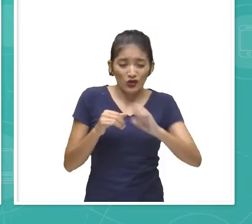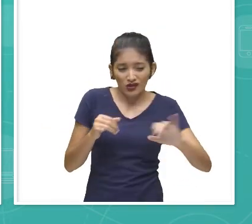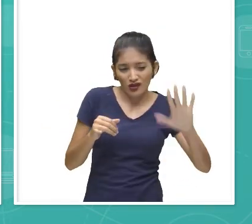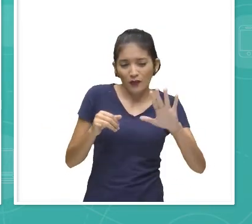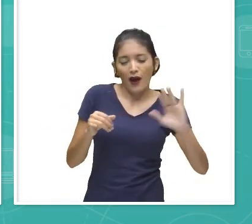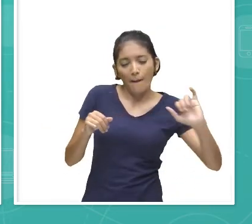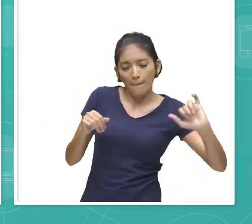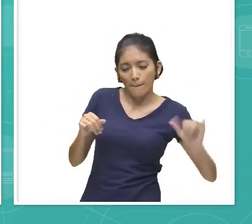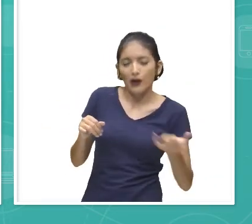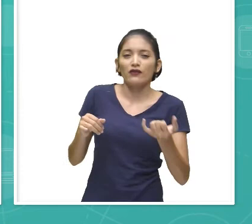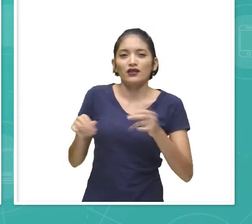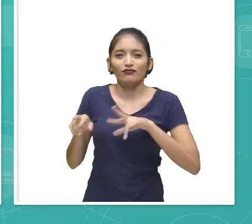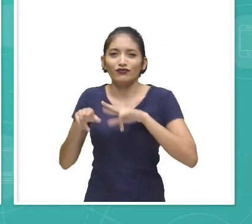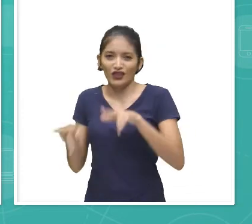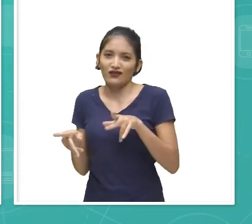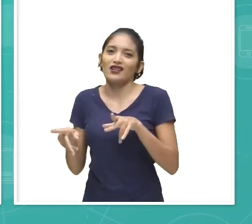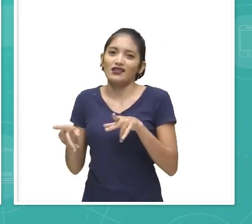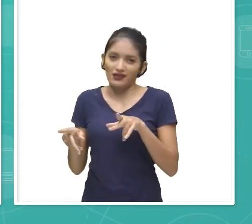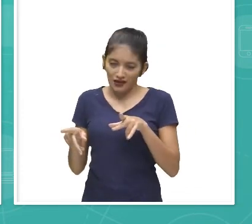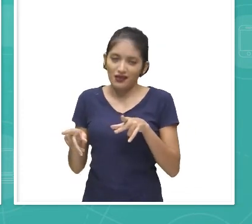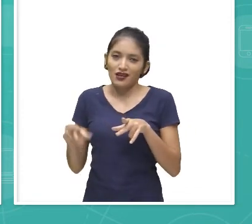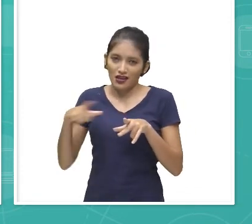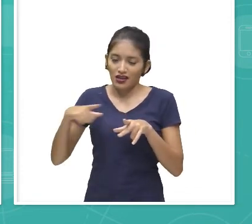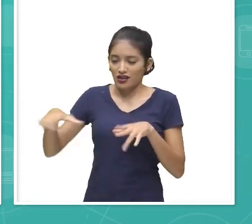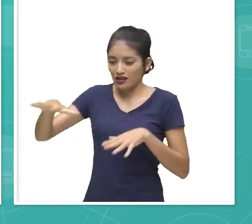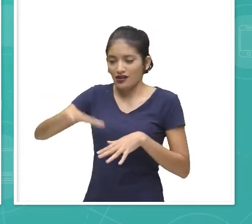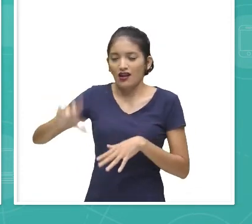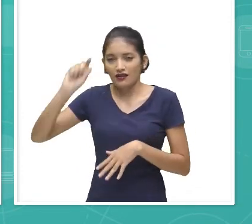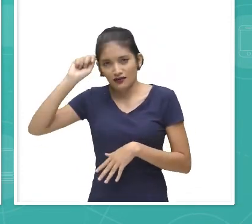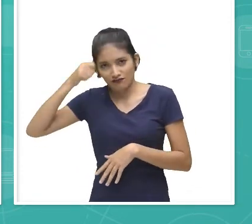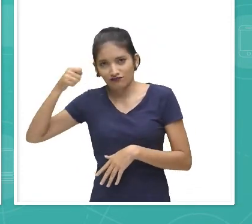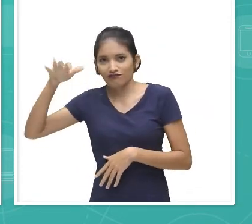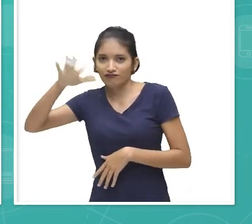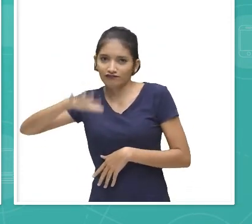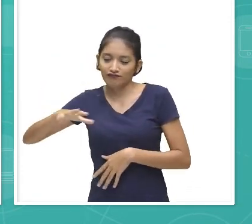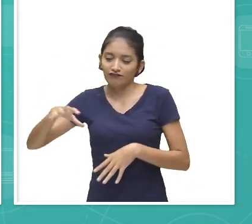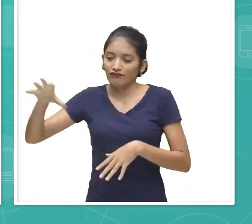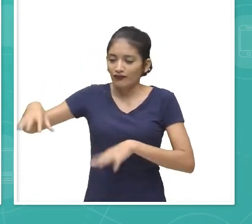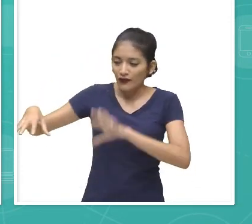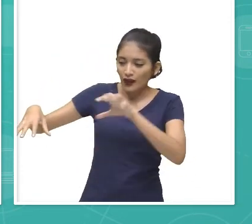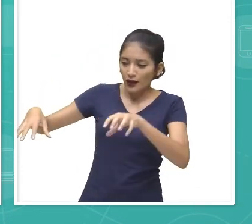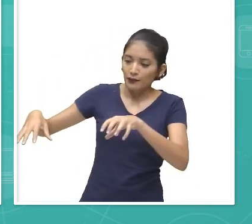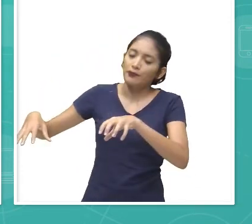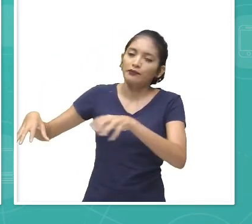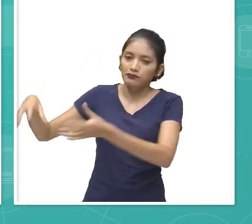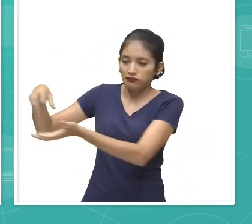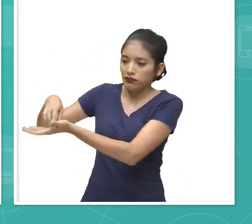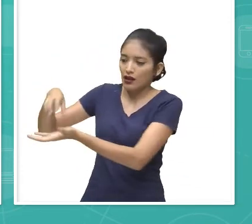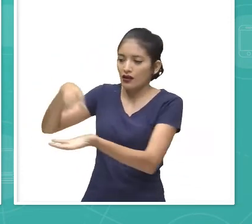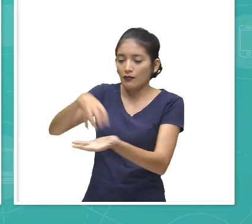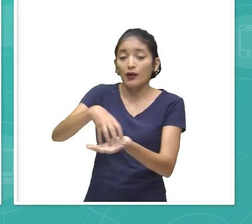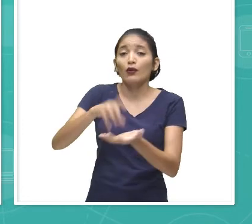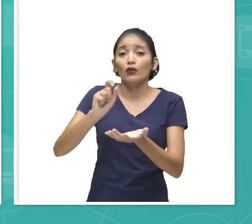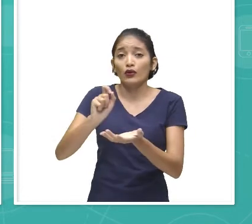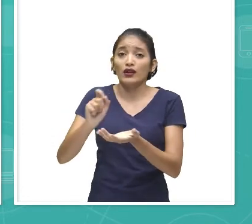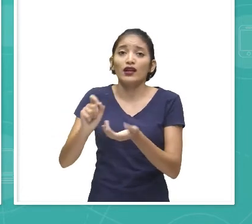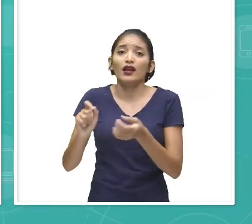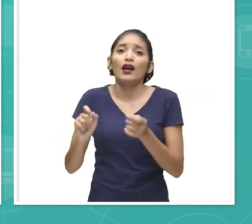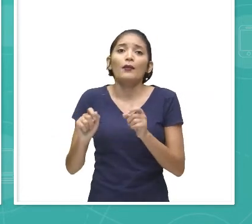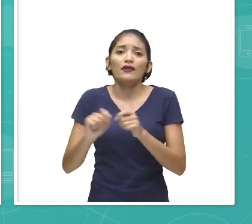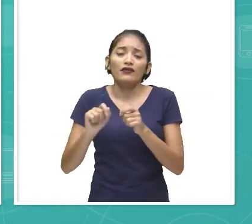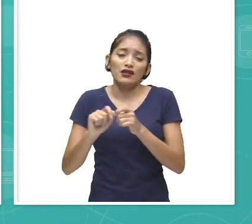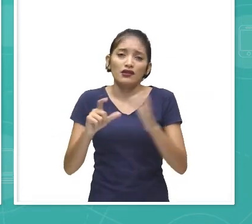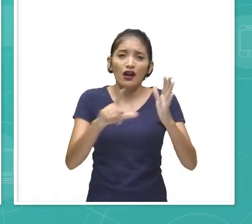né, das diferenças que existiam ali entre as inúmeras tribos africanas para fazer esse